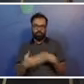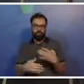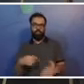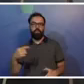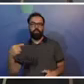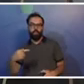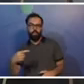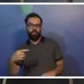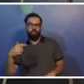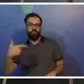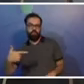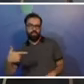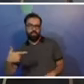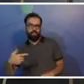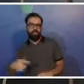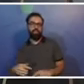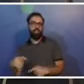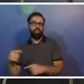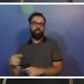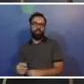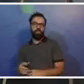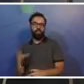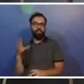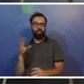7, obtendo 15